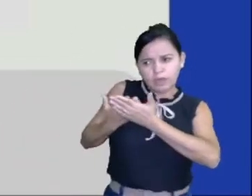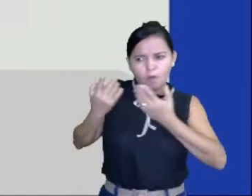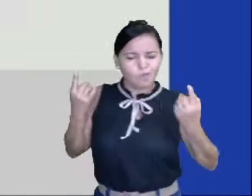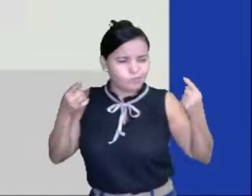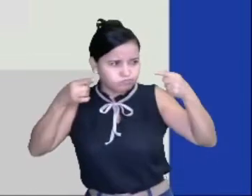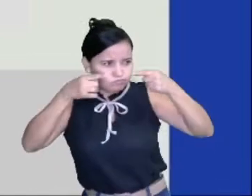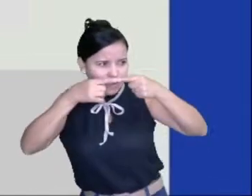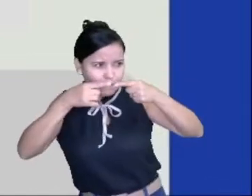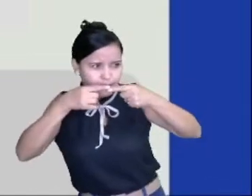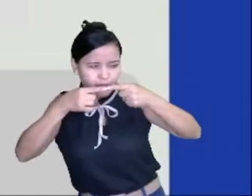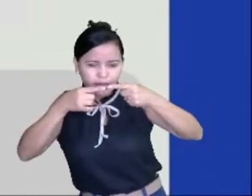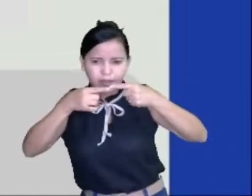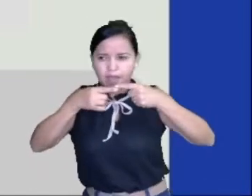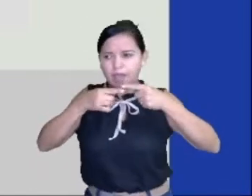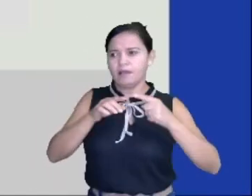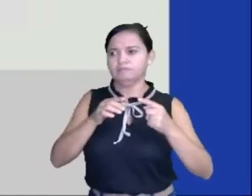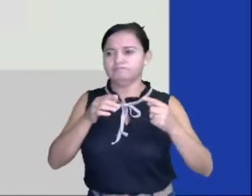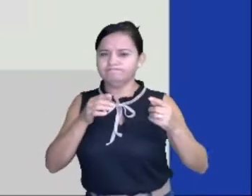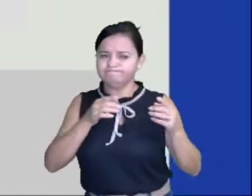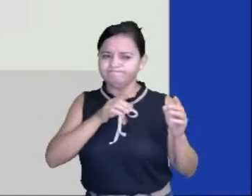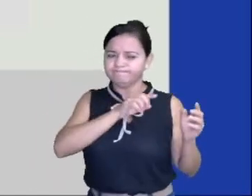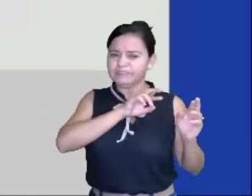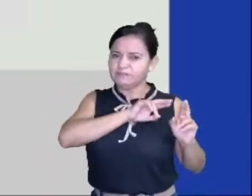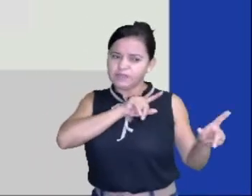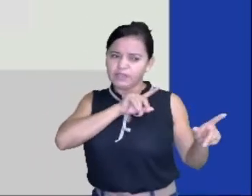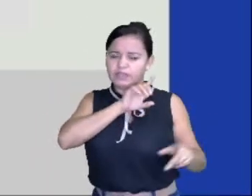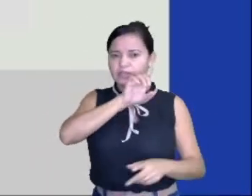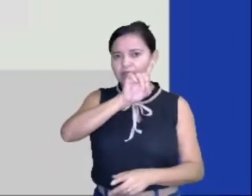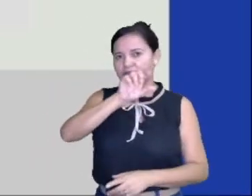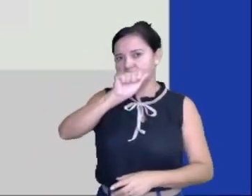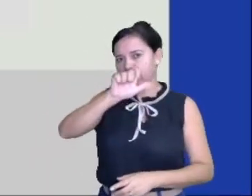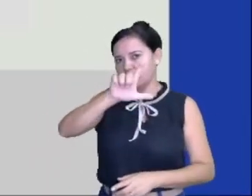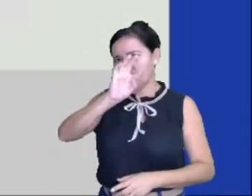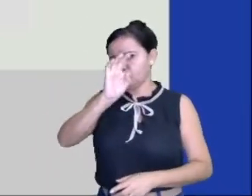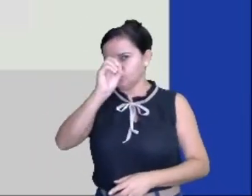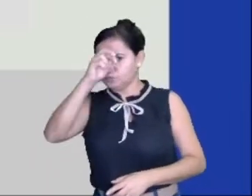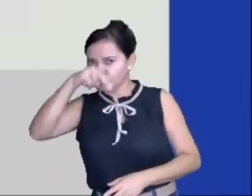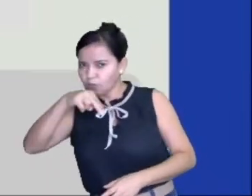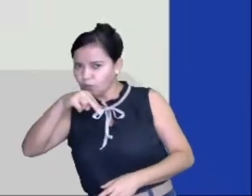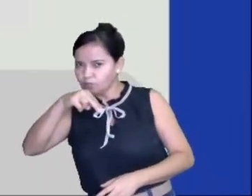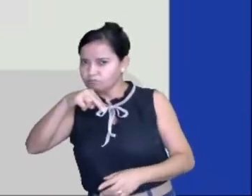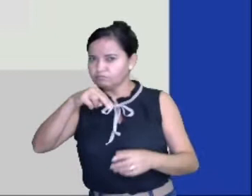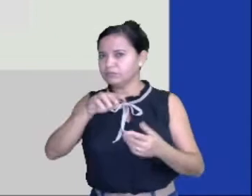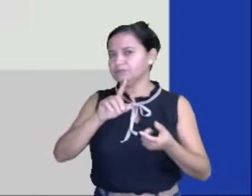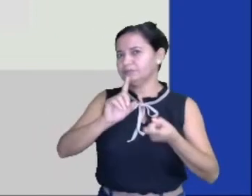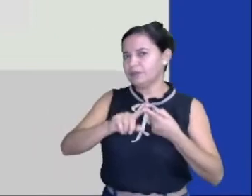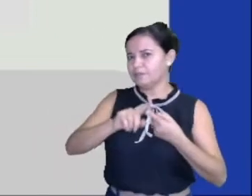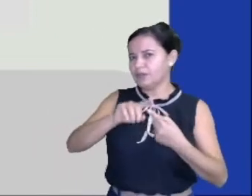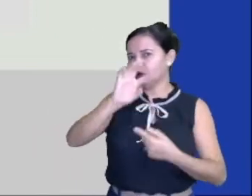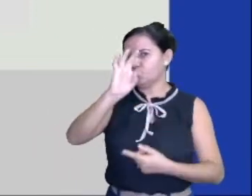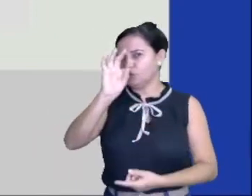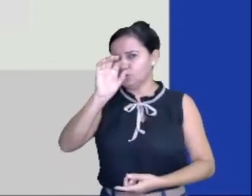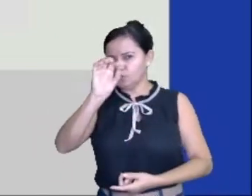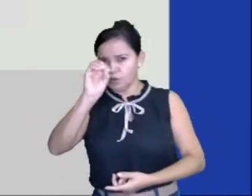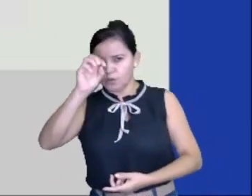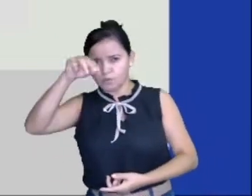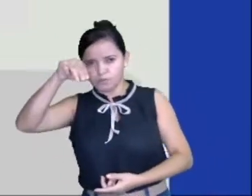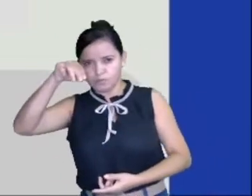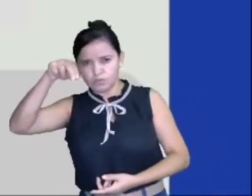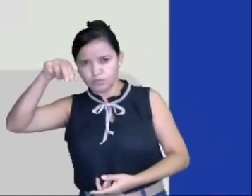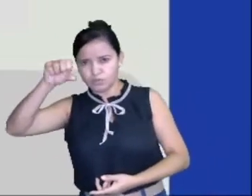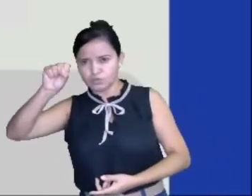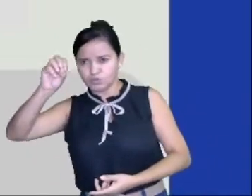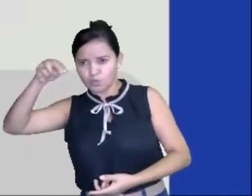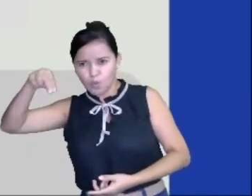da visão tanto de Dalton como a do próprio Thomson. Então, ele teve, com certeza, a partir desse avanço